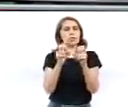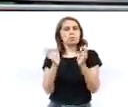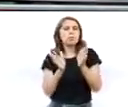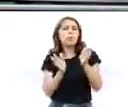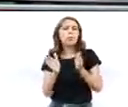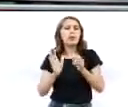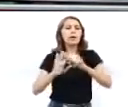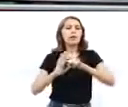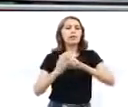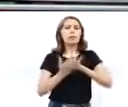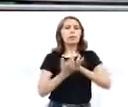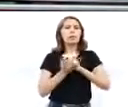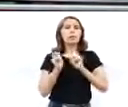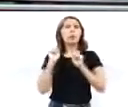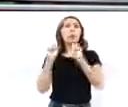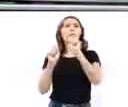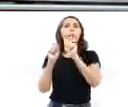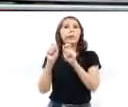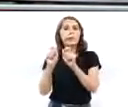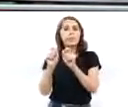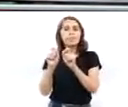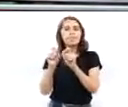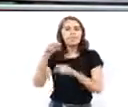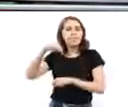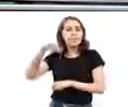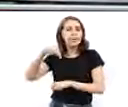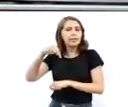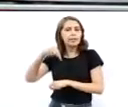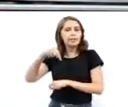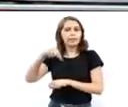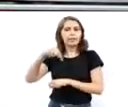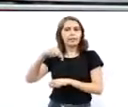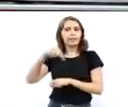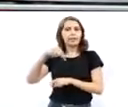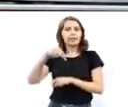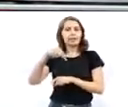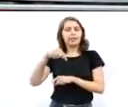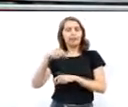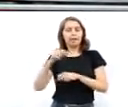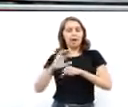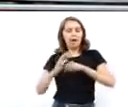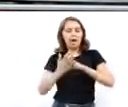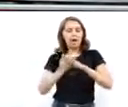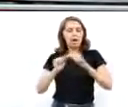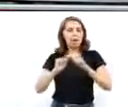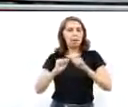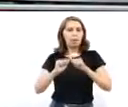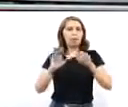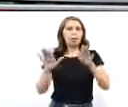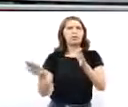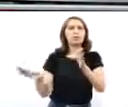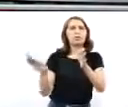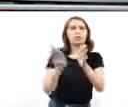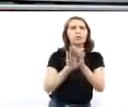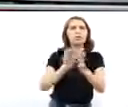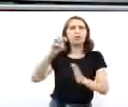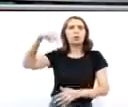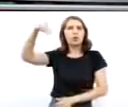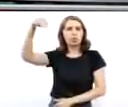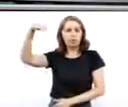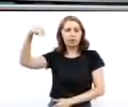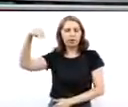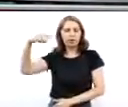a pandemia em 2020, desde março, quando chegou ao Maranhão essa pandemia e